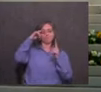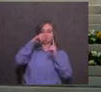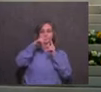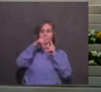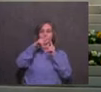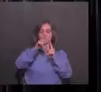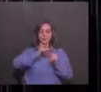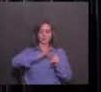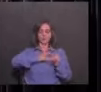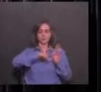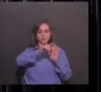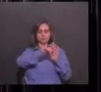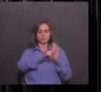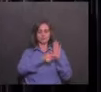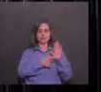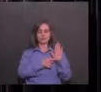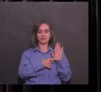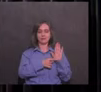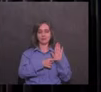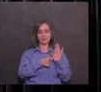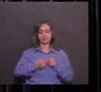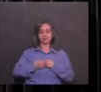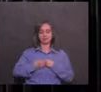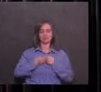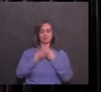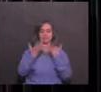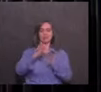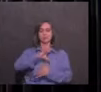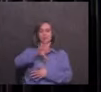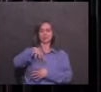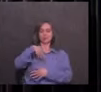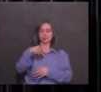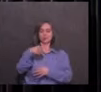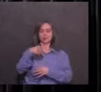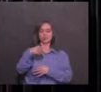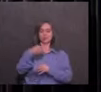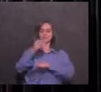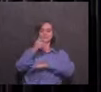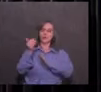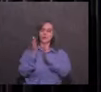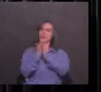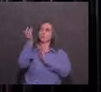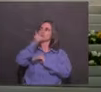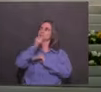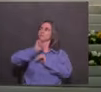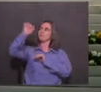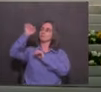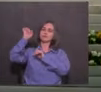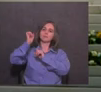do amor, manifestemos ao mundo as coisas de Deus. Oremos.